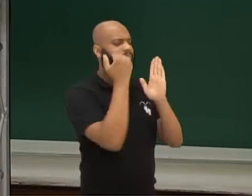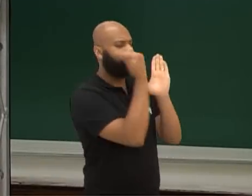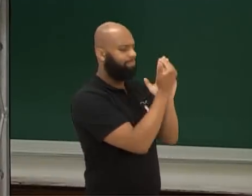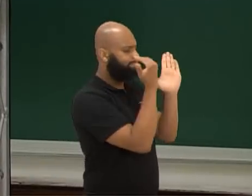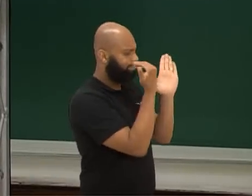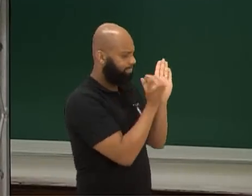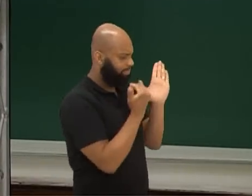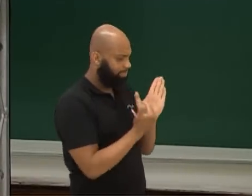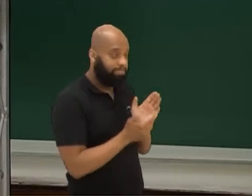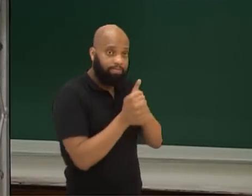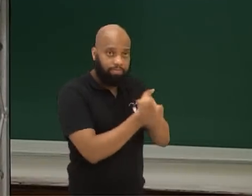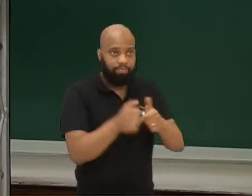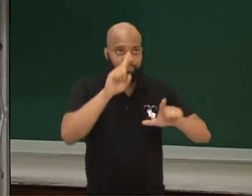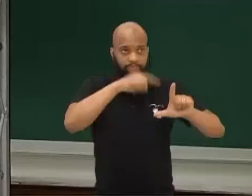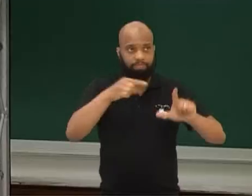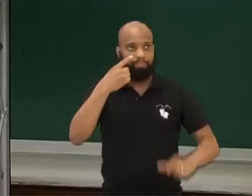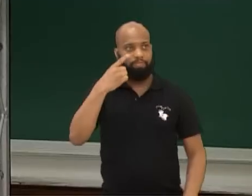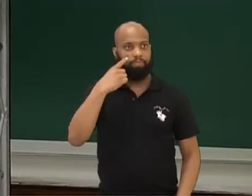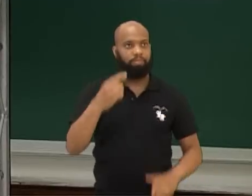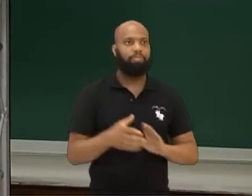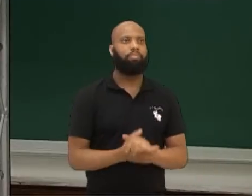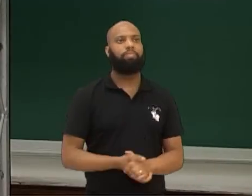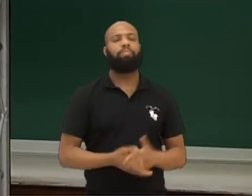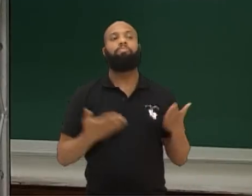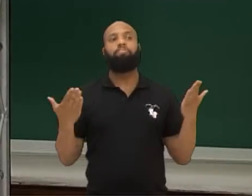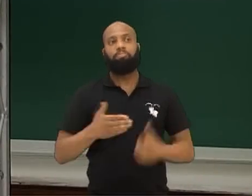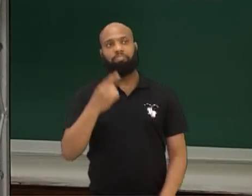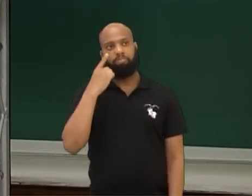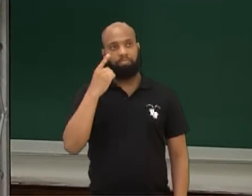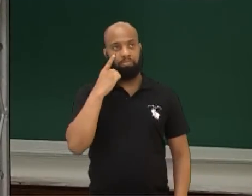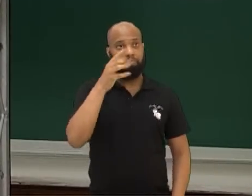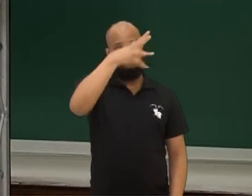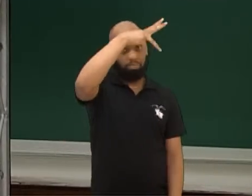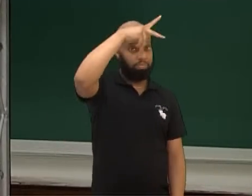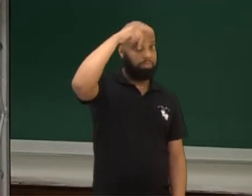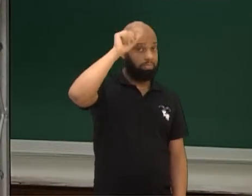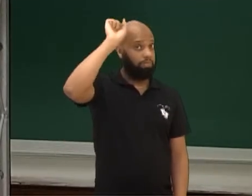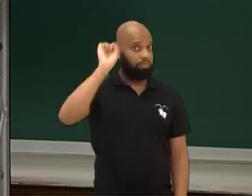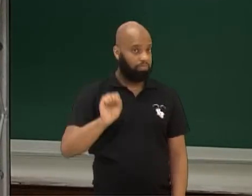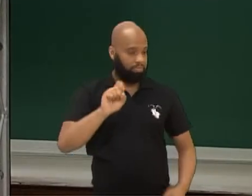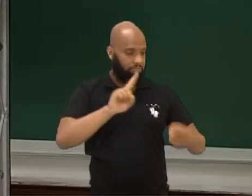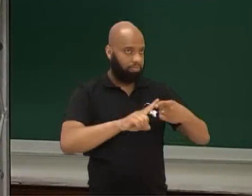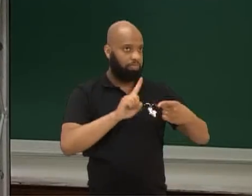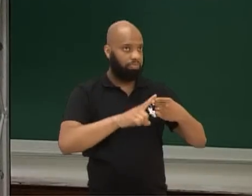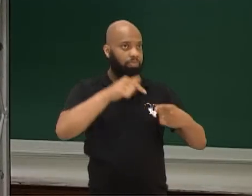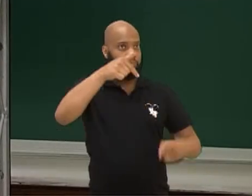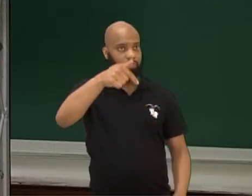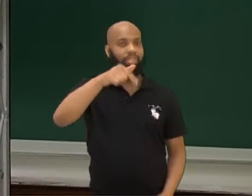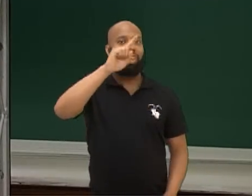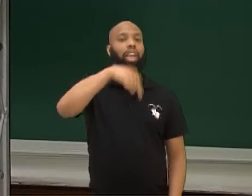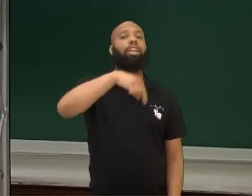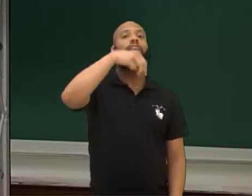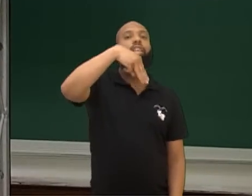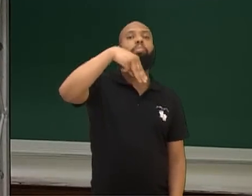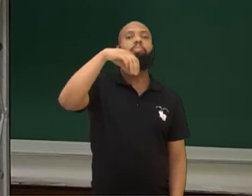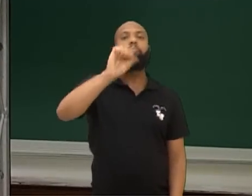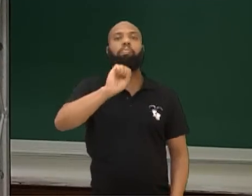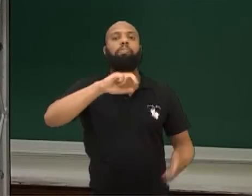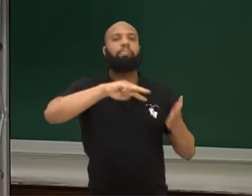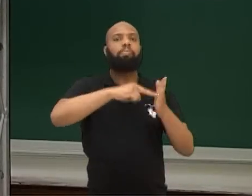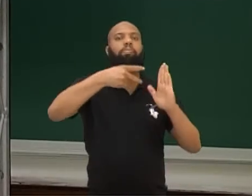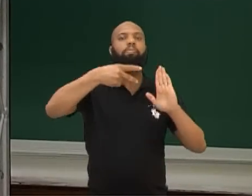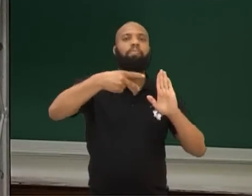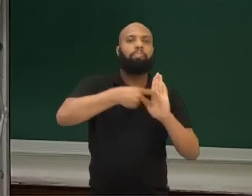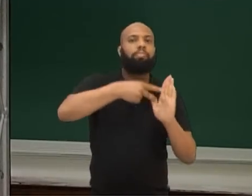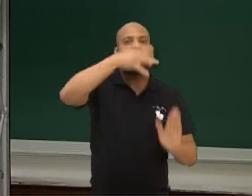do gráfico. Vamos ver qual que é? Bom, olhando aqui no gráfico, Mato Grosso do Sul, a MS é a sigla de Mato Grosso do Sul, Paraná